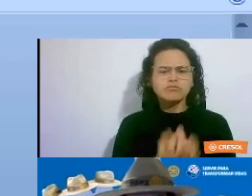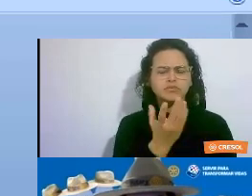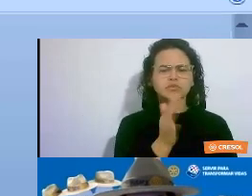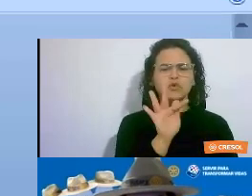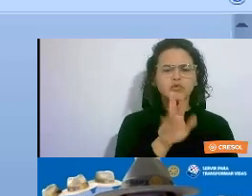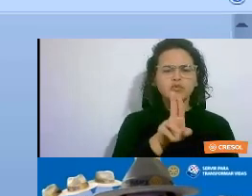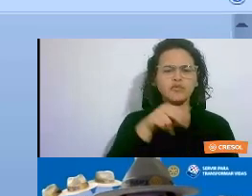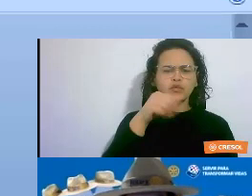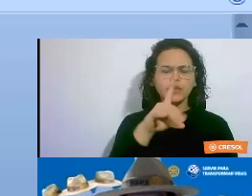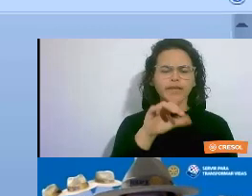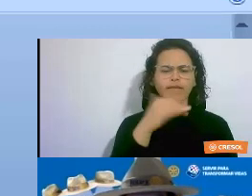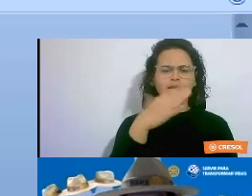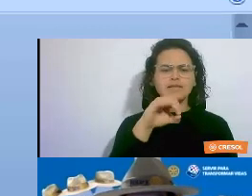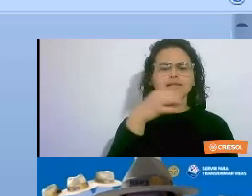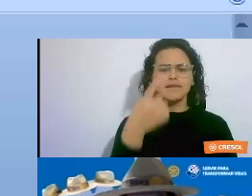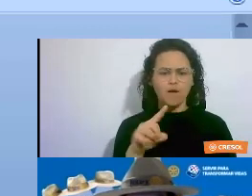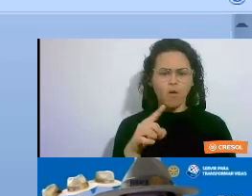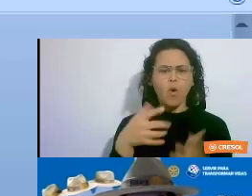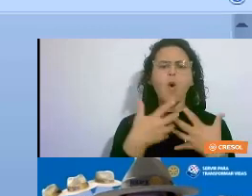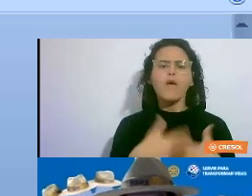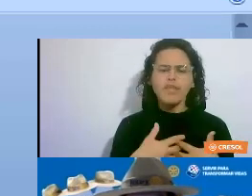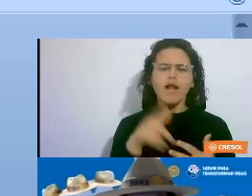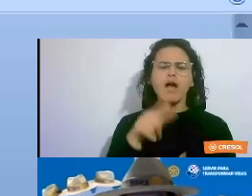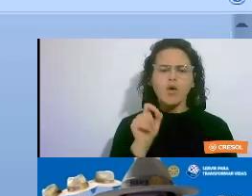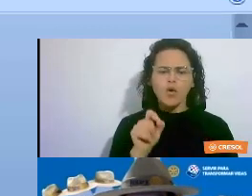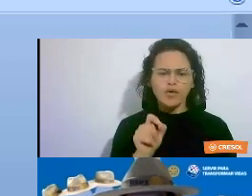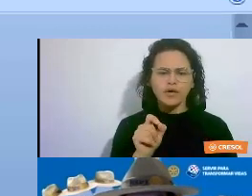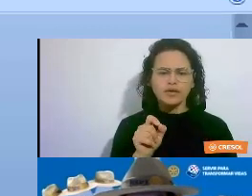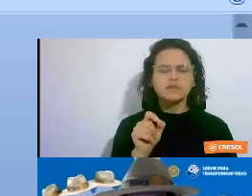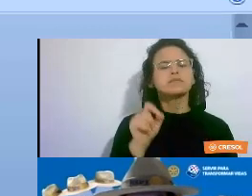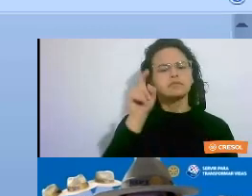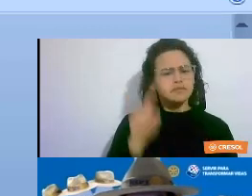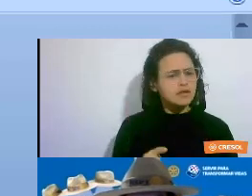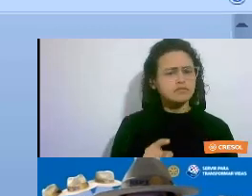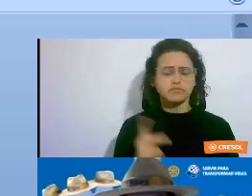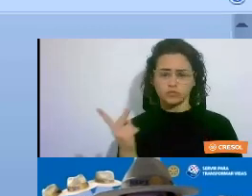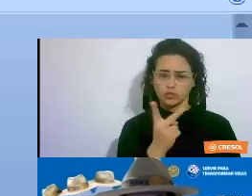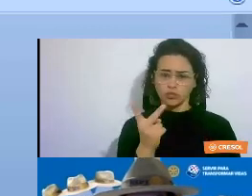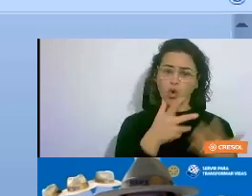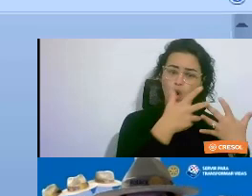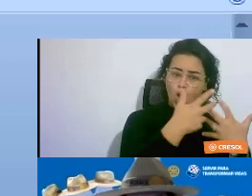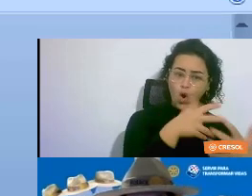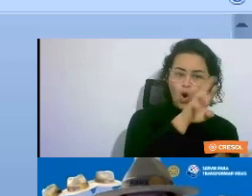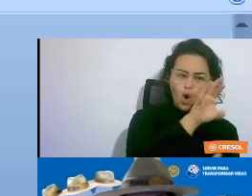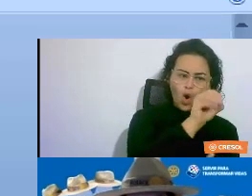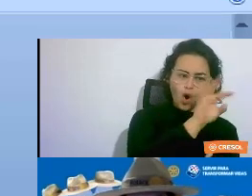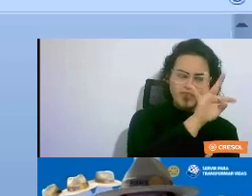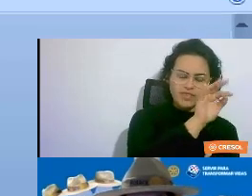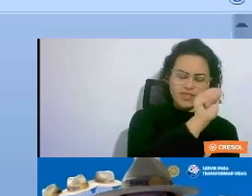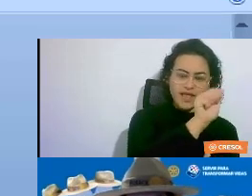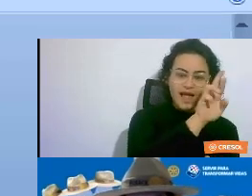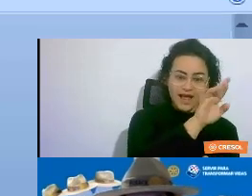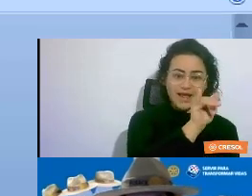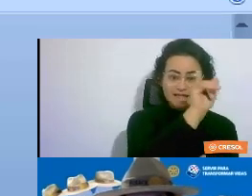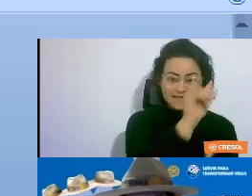braço de trabalho do Rotary. Hoje, falar de Rotary sem falar de Fundação Rotária, a gente não consegue desassociar isso.